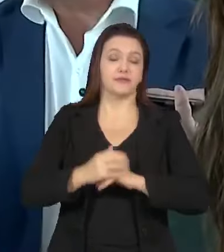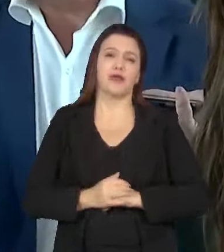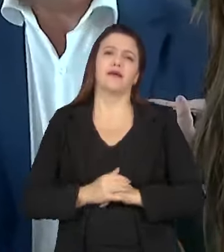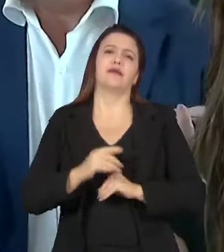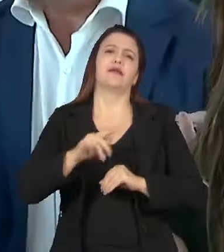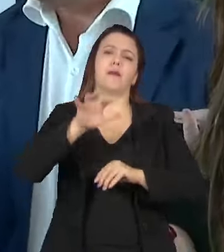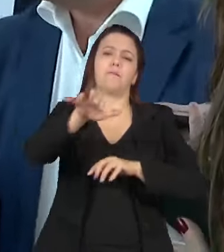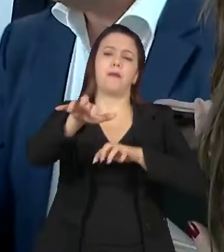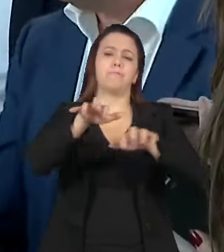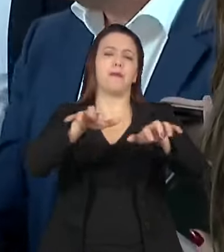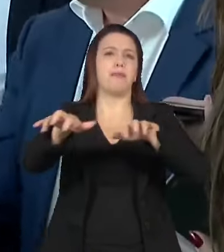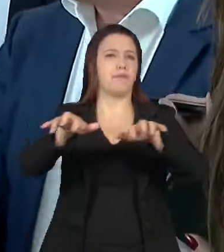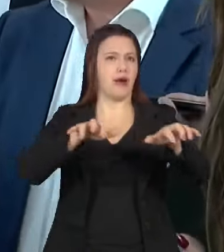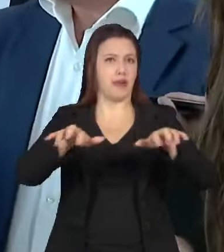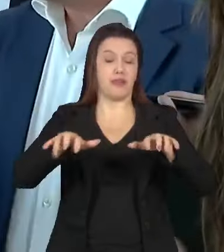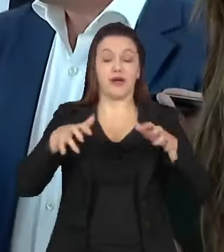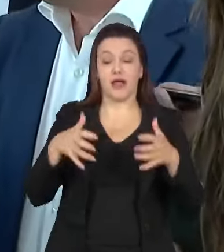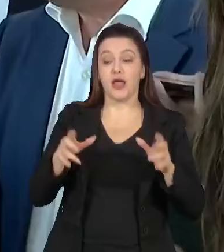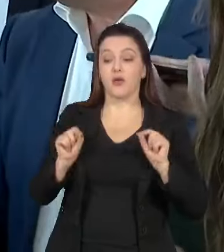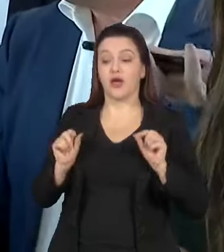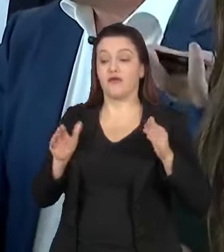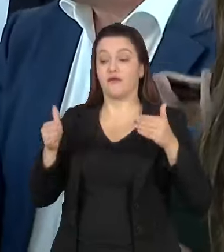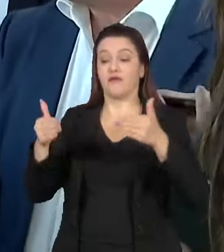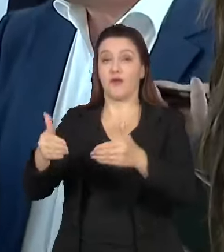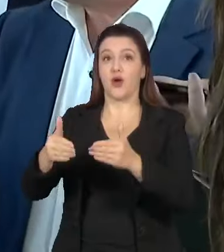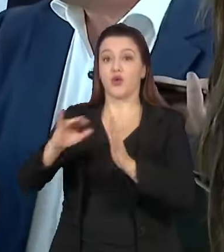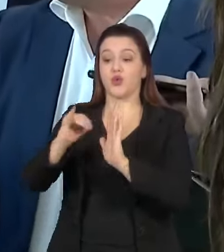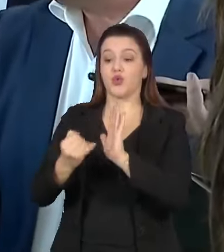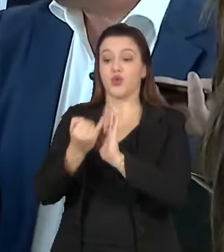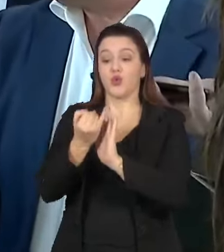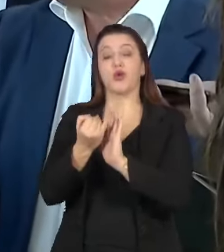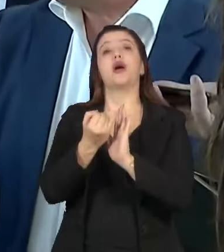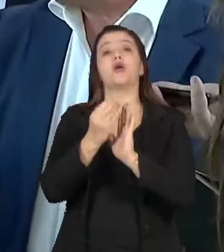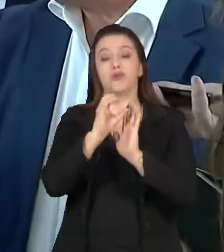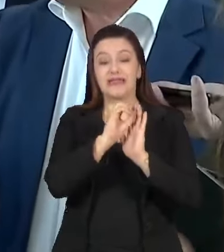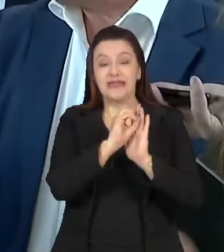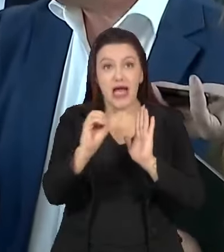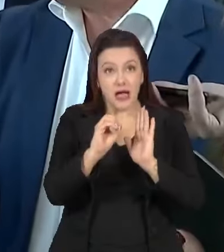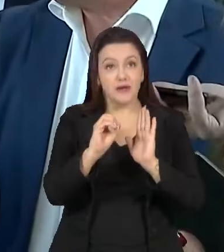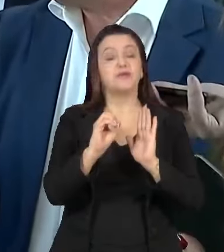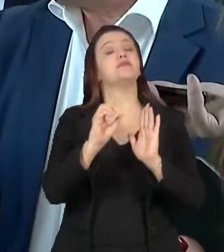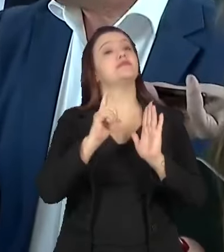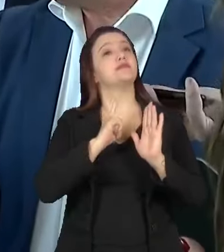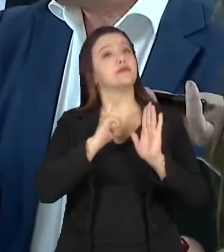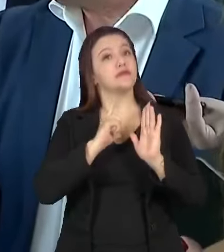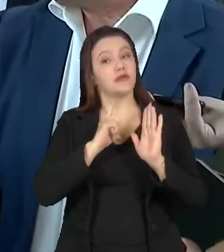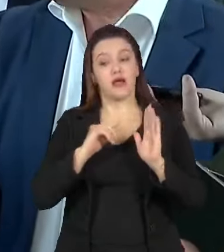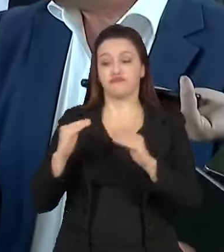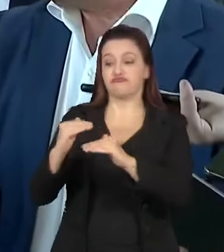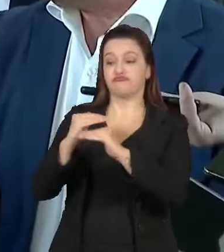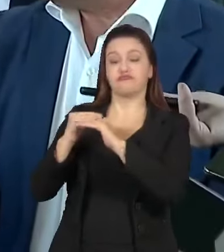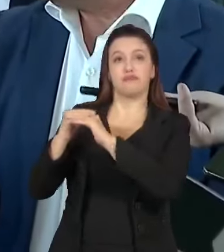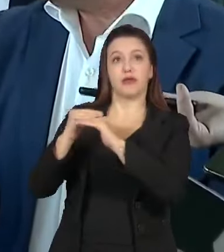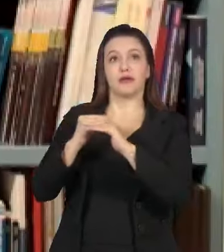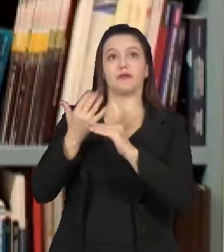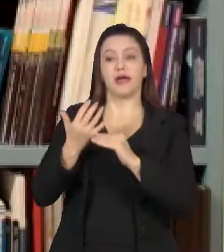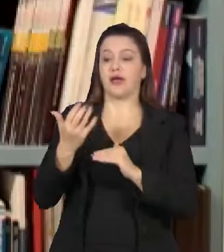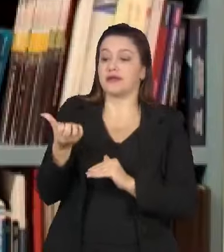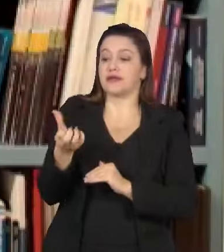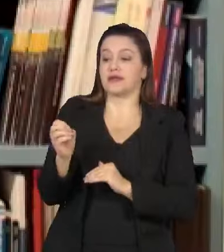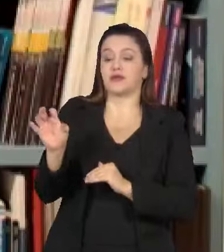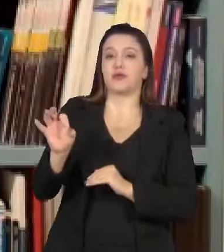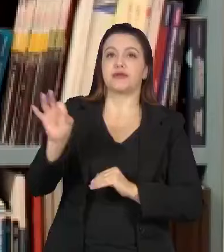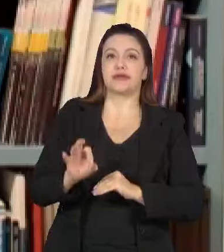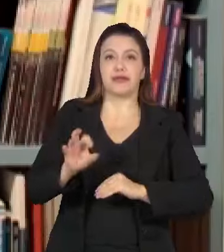setores querem ir pra alíquota zero e alguns que não estão na reduzida que estão no alíquota padrão querem para 60%